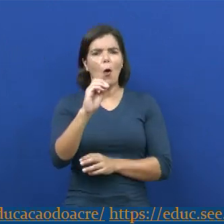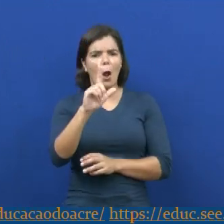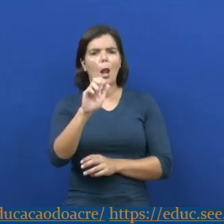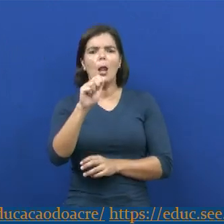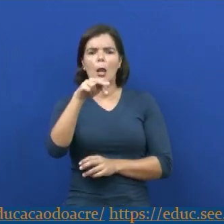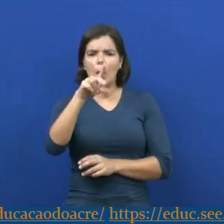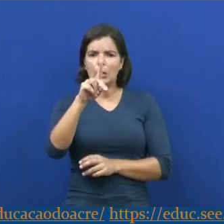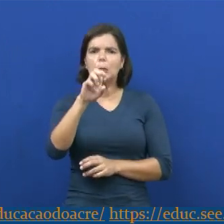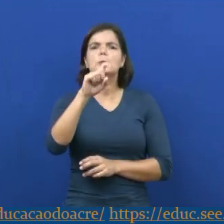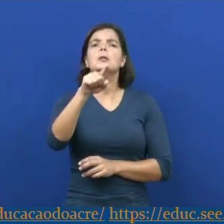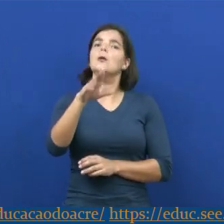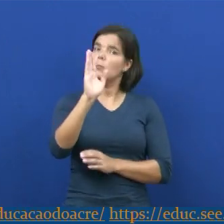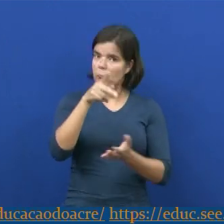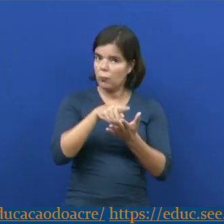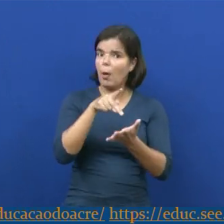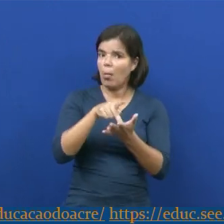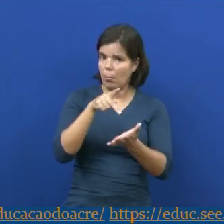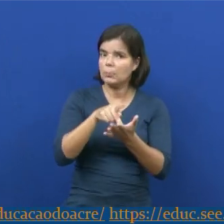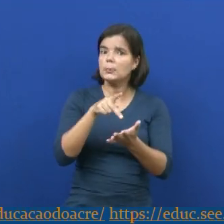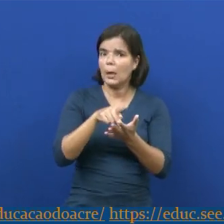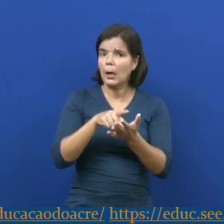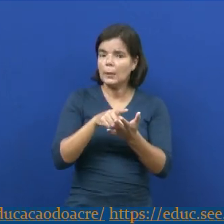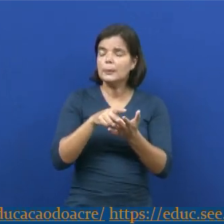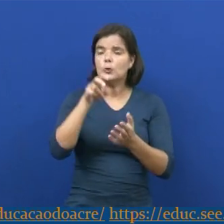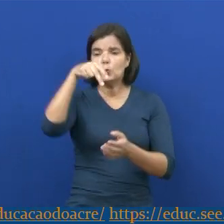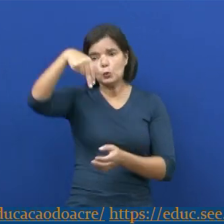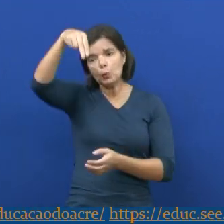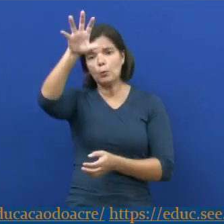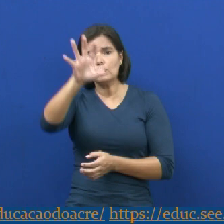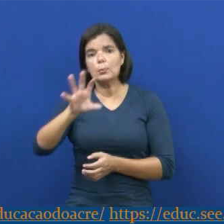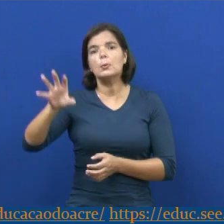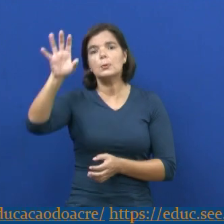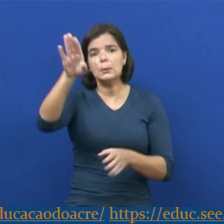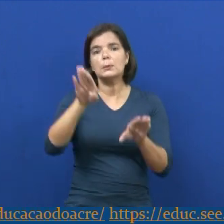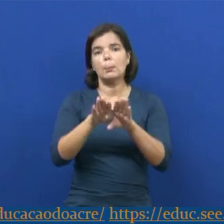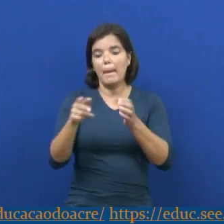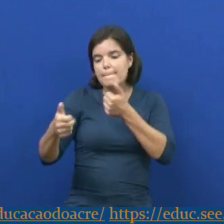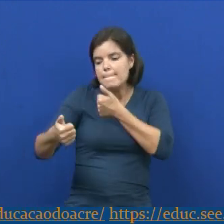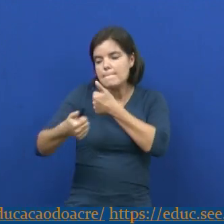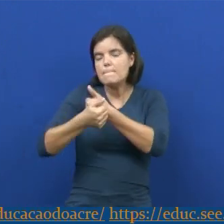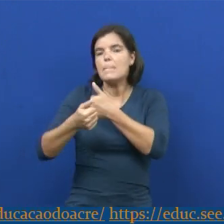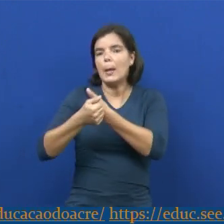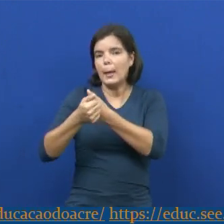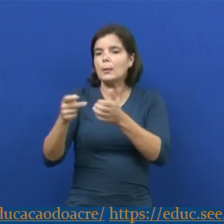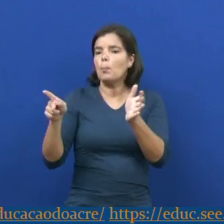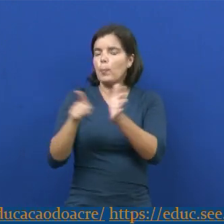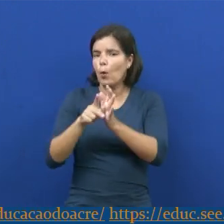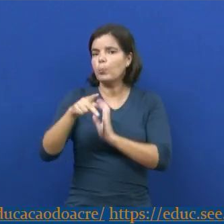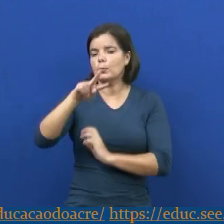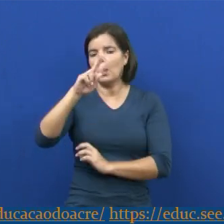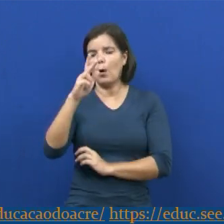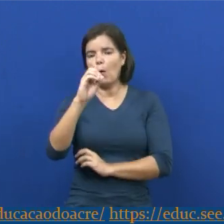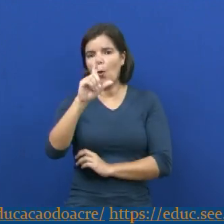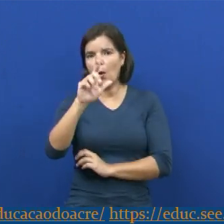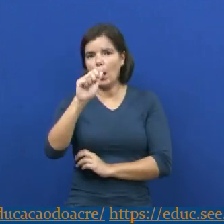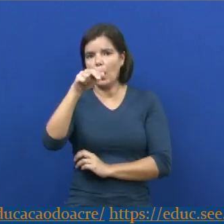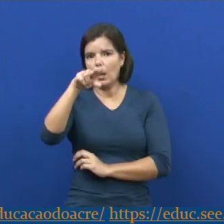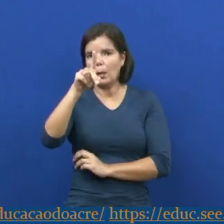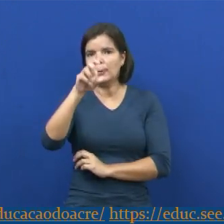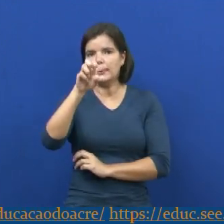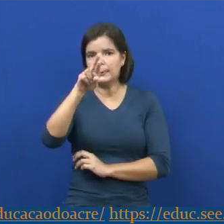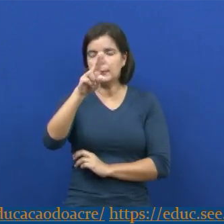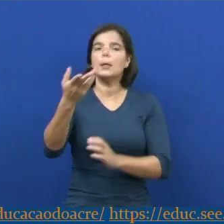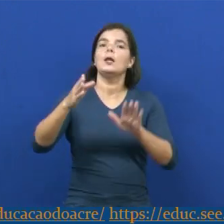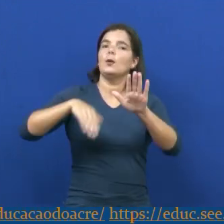Verdade, Nordeste, a parte Nordeste do Brasil já foi da Holanda, como também algumas partes do Brasil também, né, o